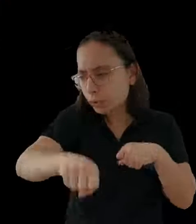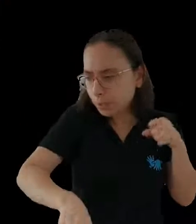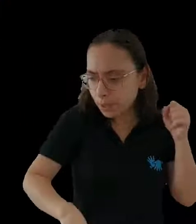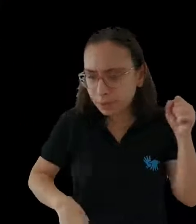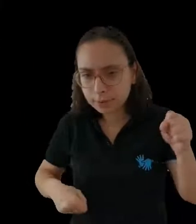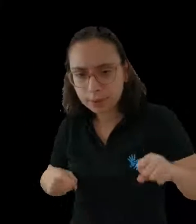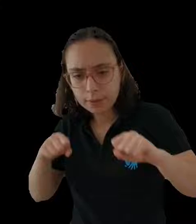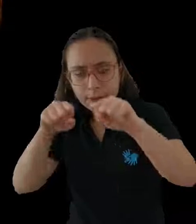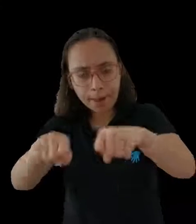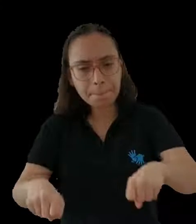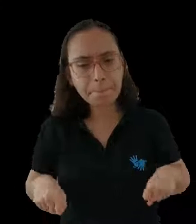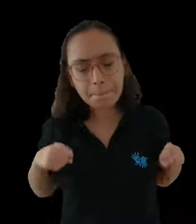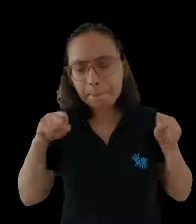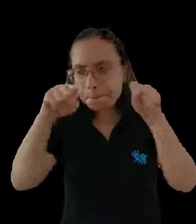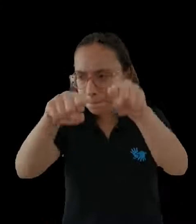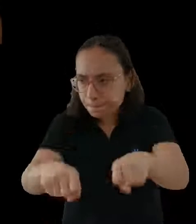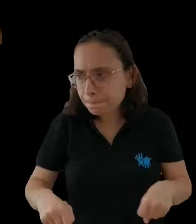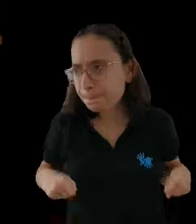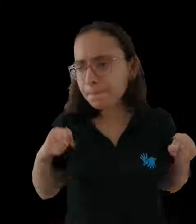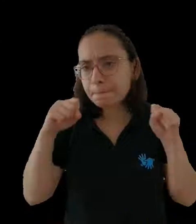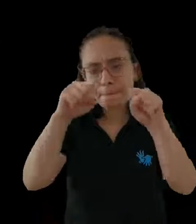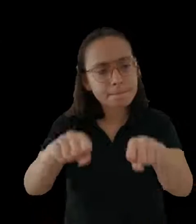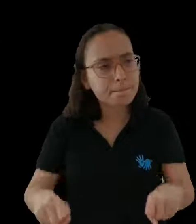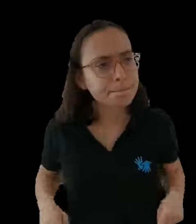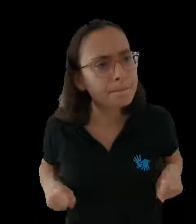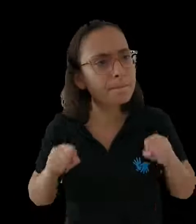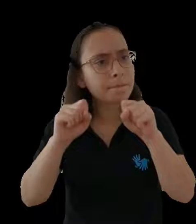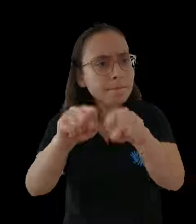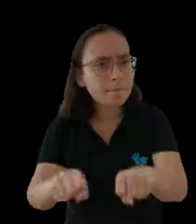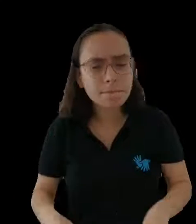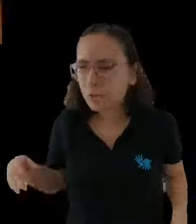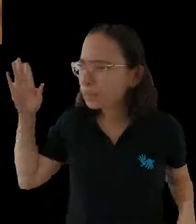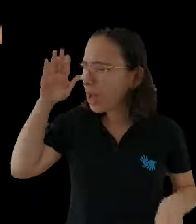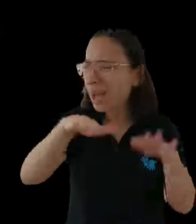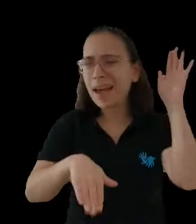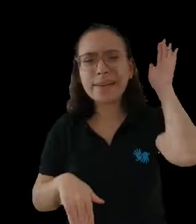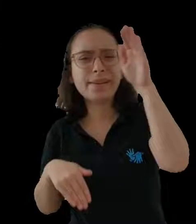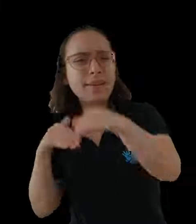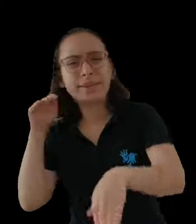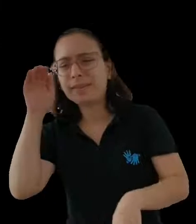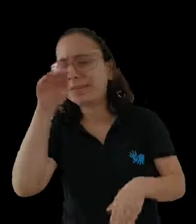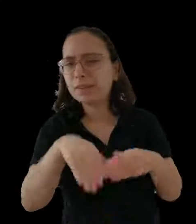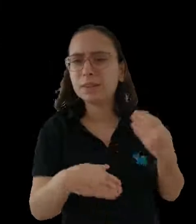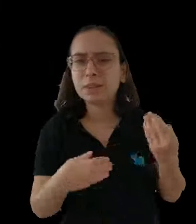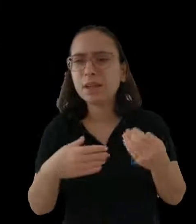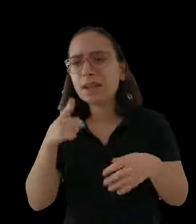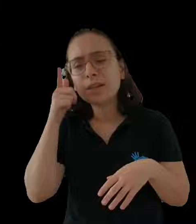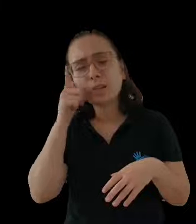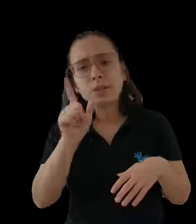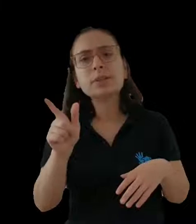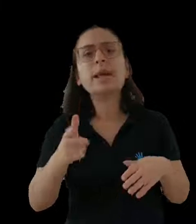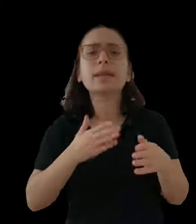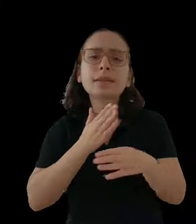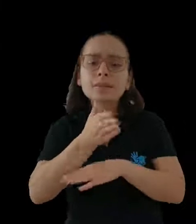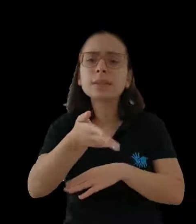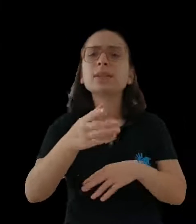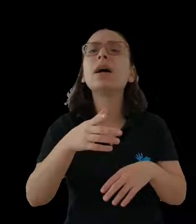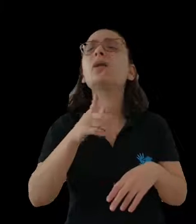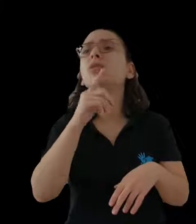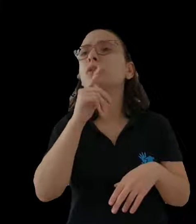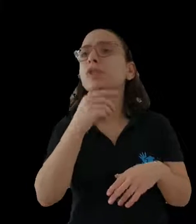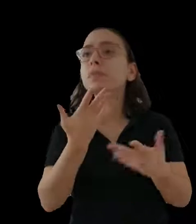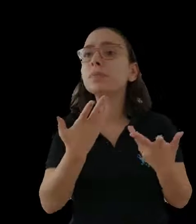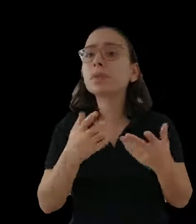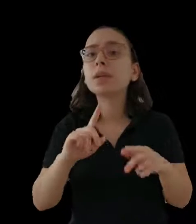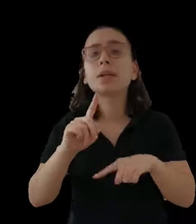pegam canoas e começam a tentar atravessar o rio, chua, chua, chua, e começam a nadar e tal. Lá, lá, lá. E eles conseguem atravessar o